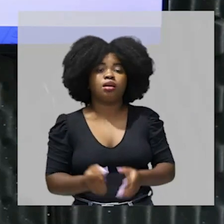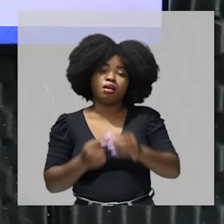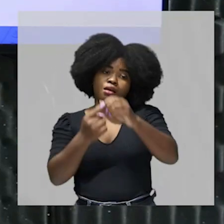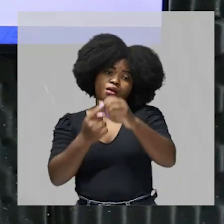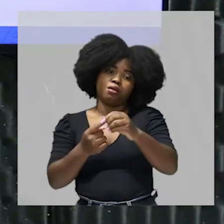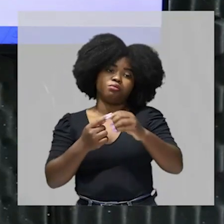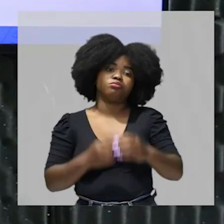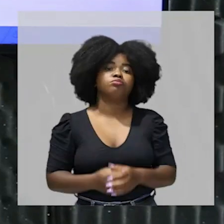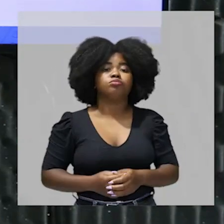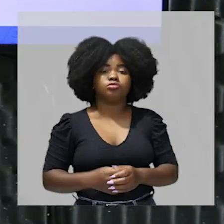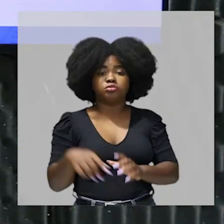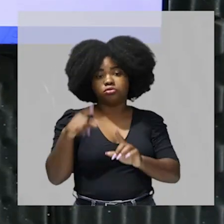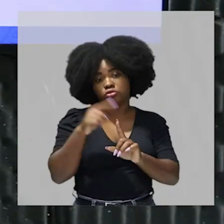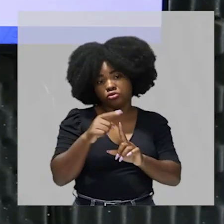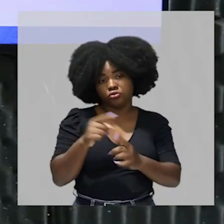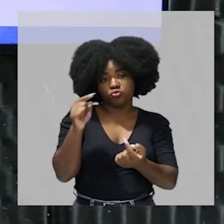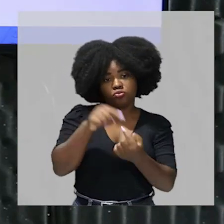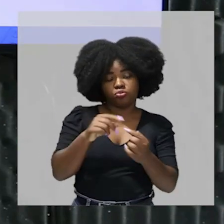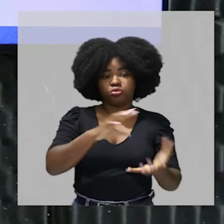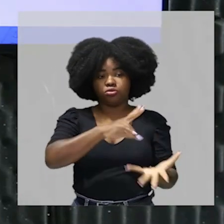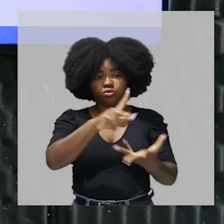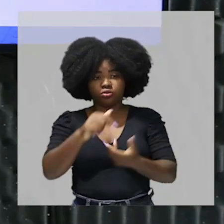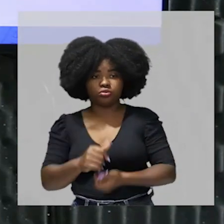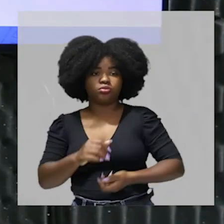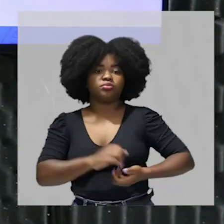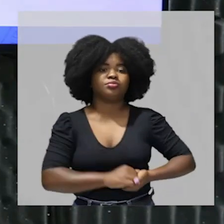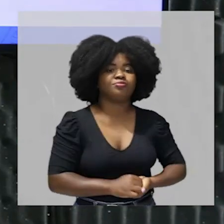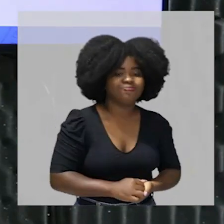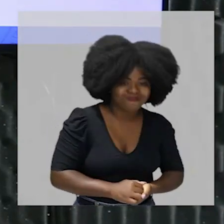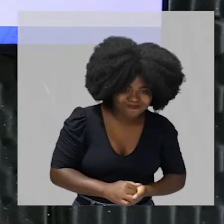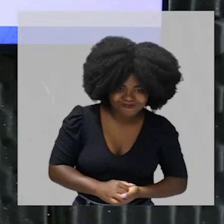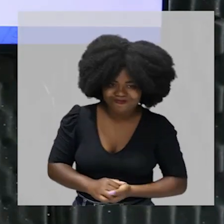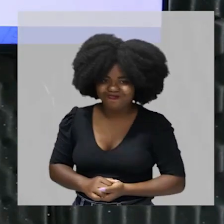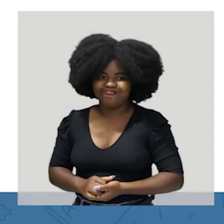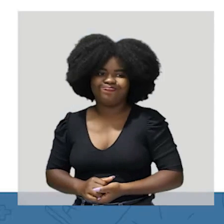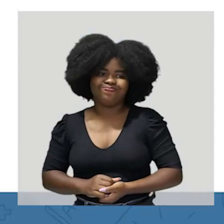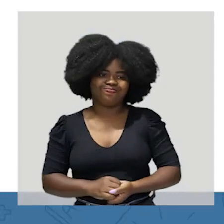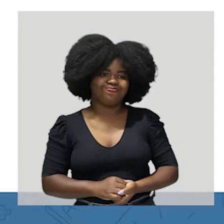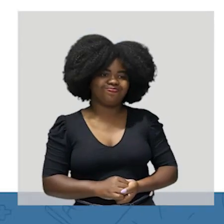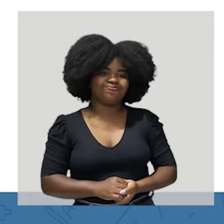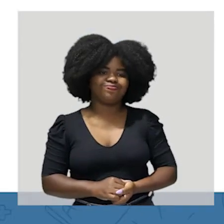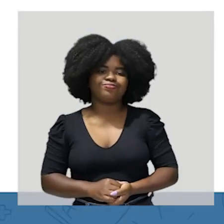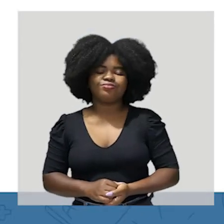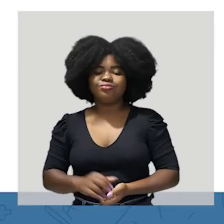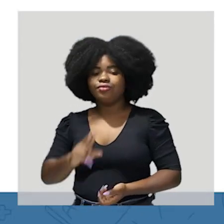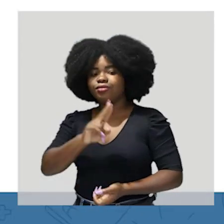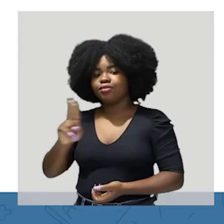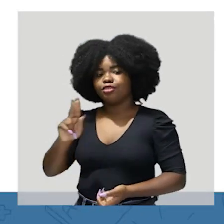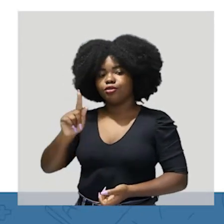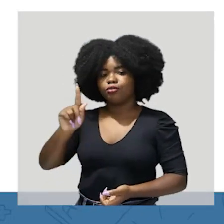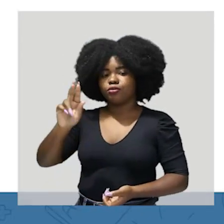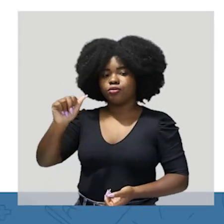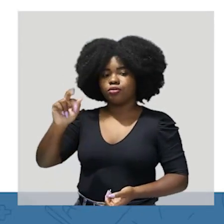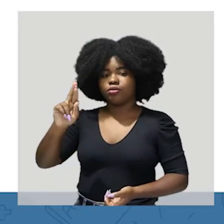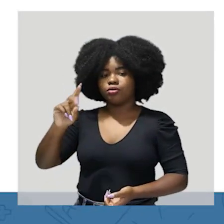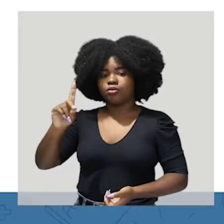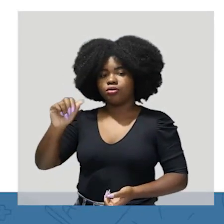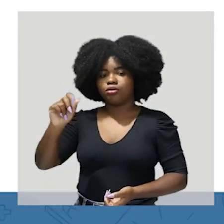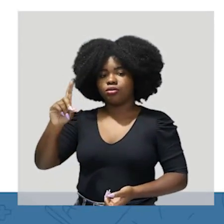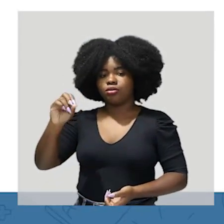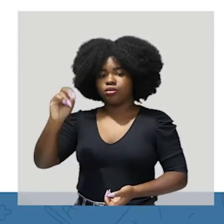missão do mundo essa existir claramente e saber fazê-lo sem pensar nisso o guardador de rebanhos e